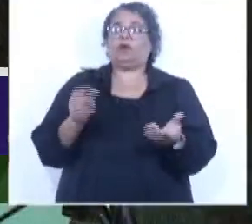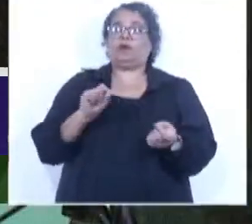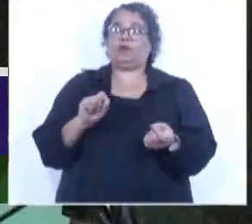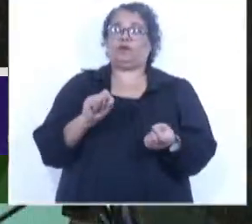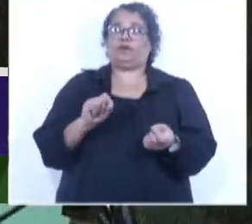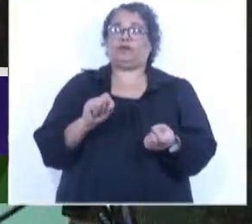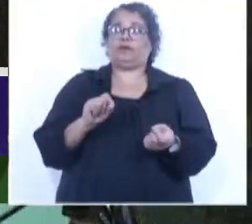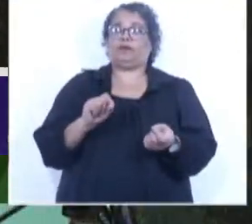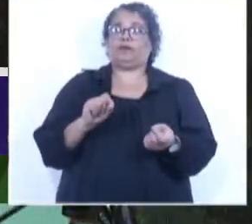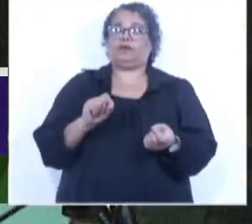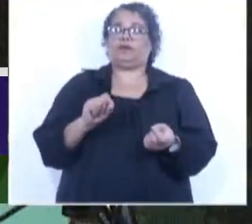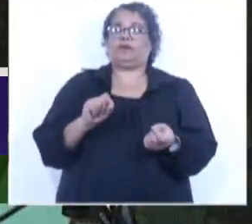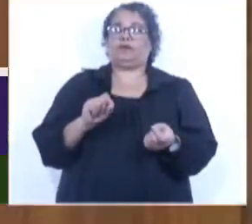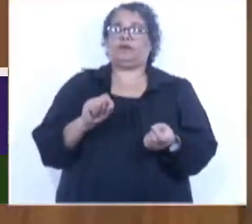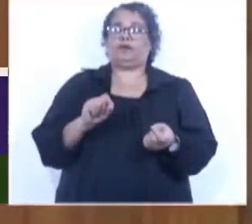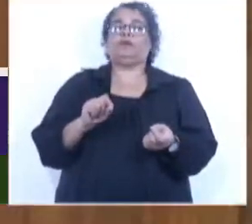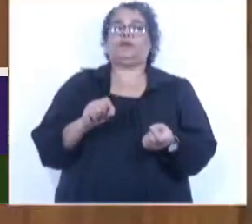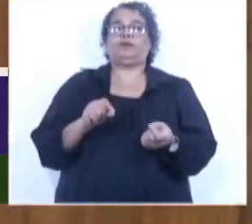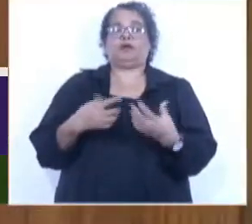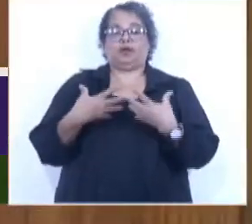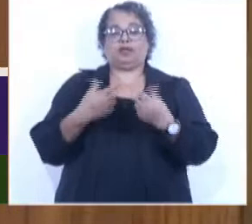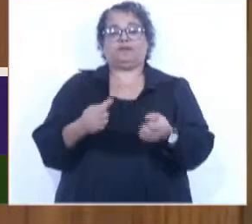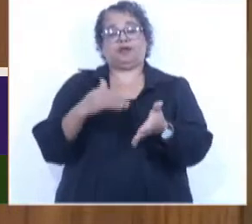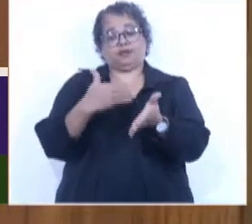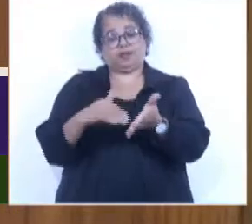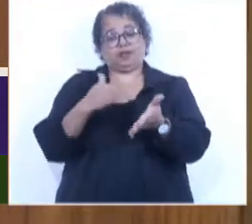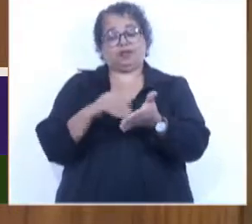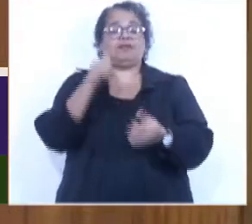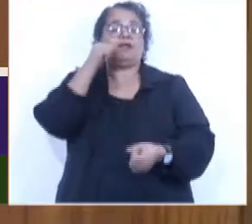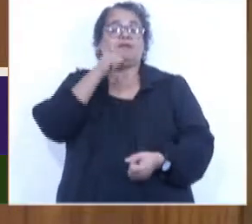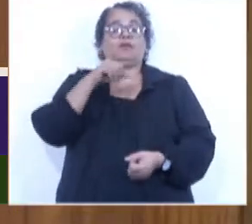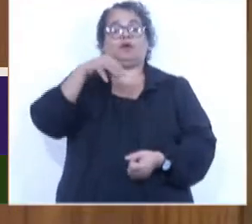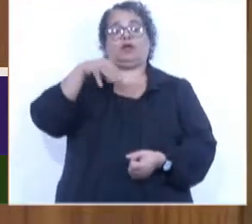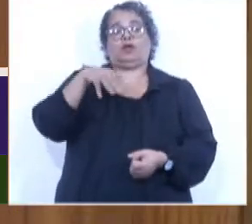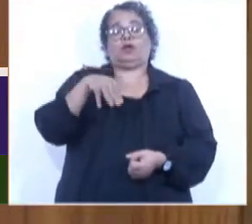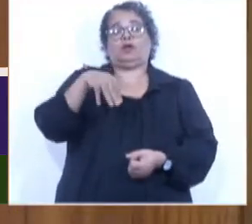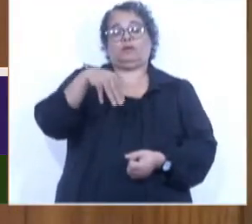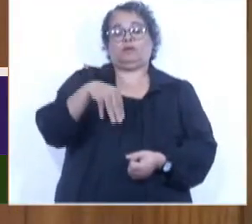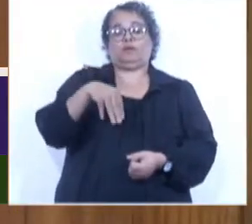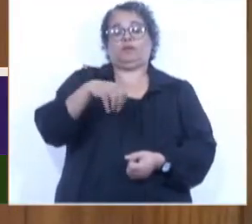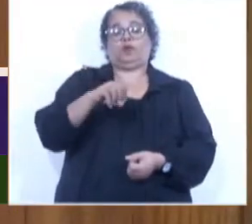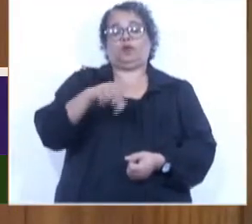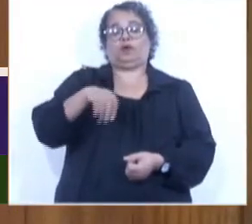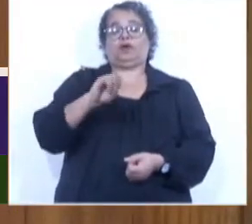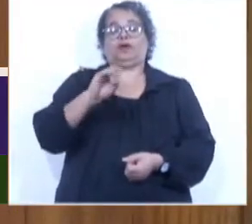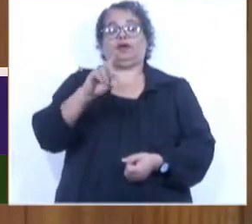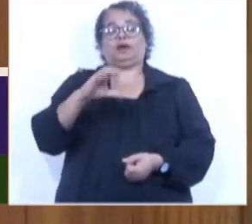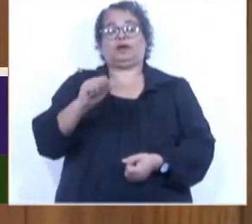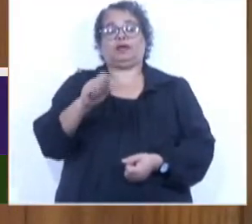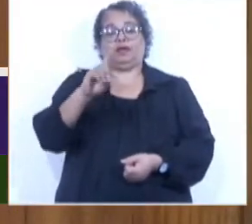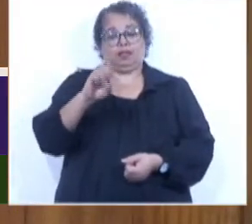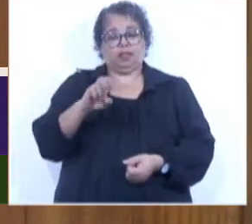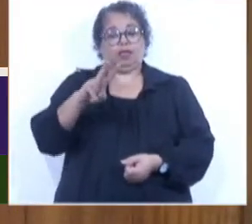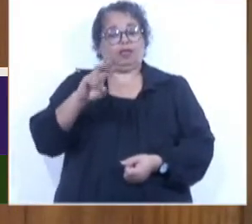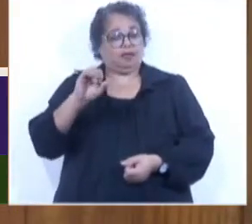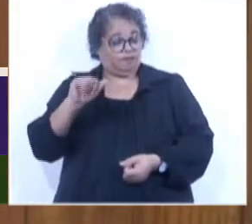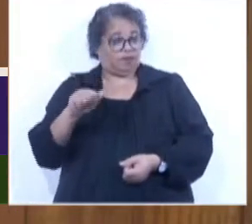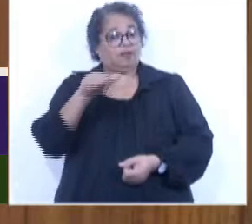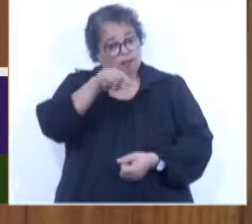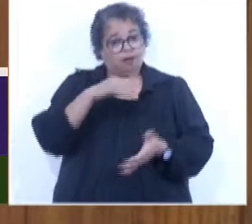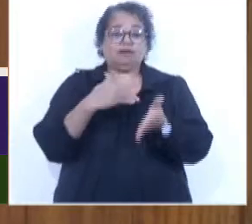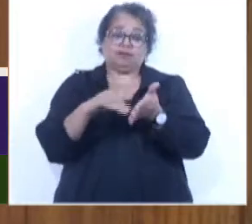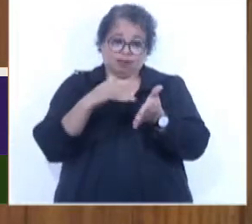quer ser recebido pela nossa secretária de Cultura Mônica deve semana passada a gente até teve uma pequena discussão pequeno mal entendido